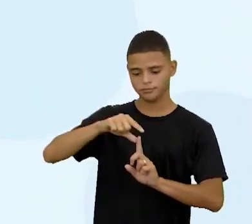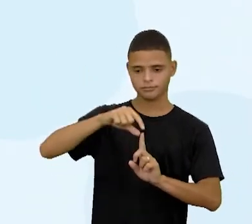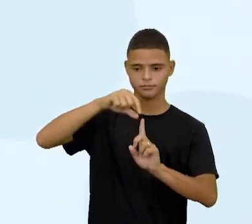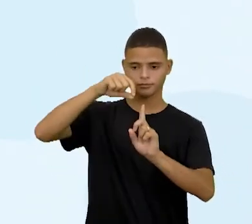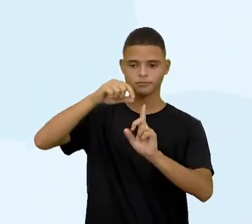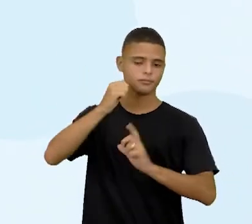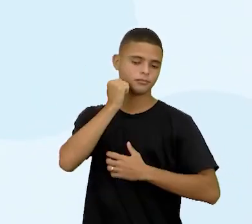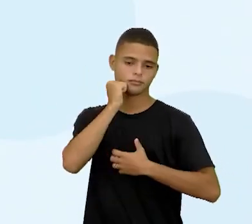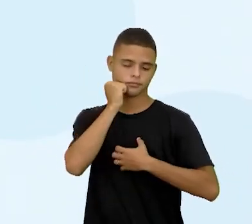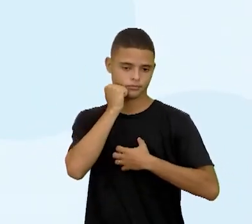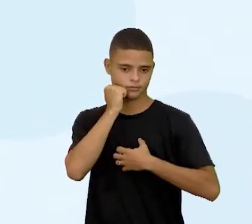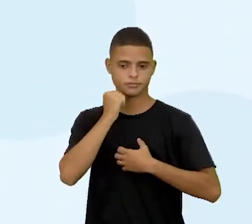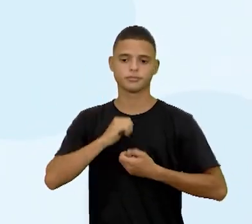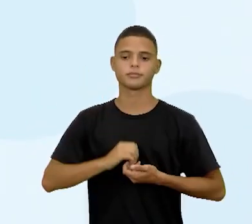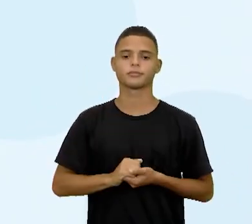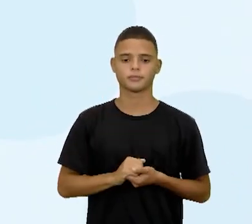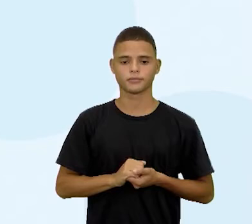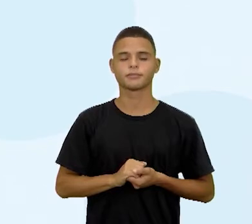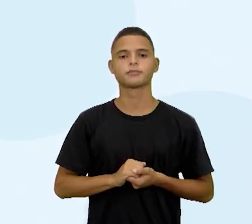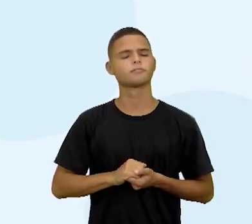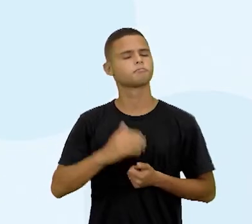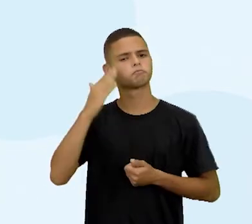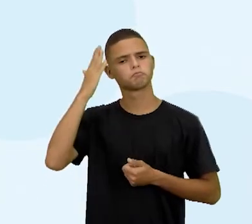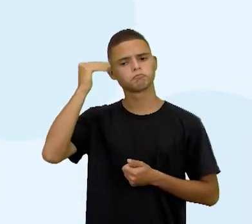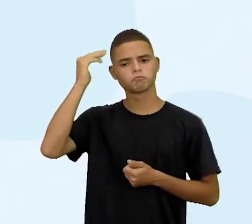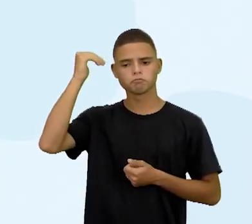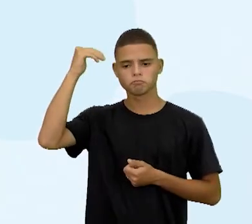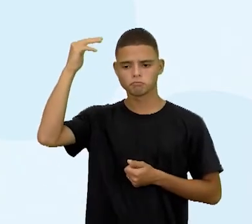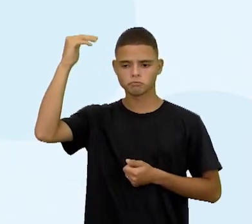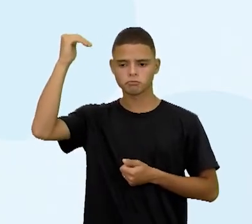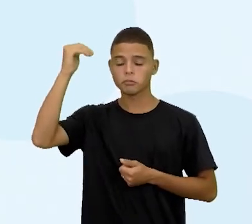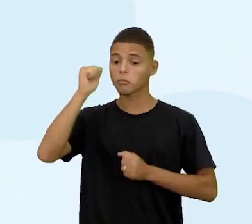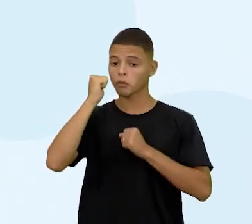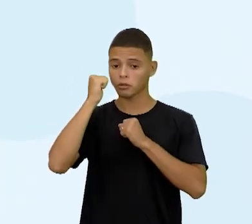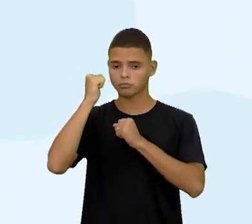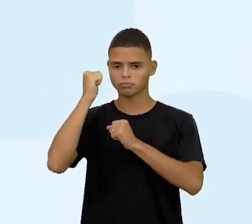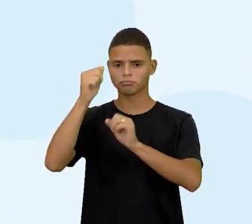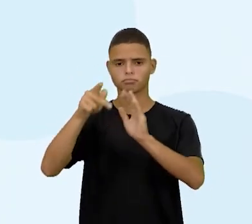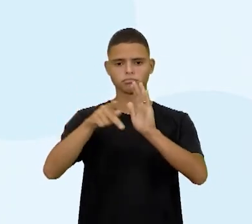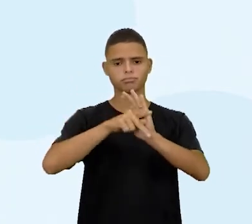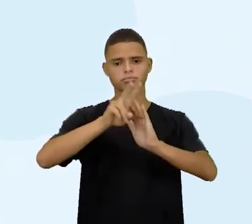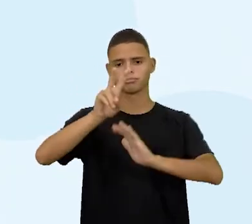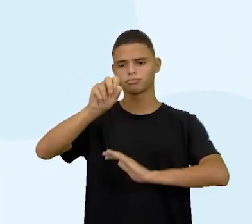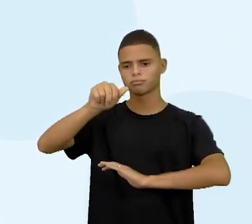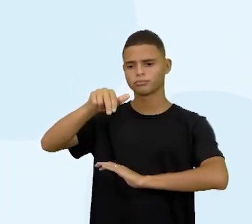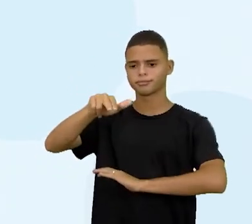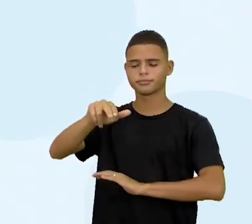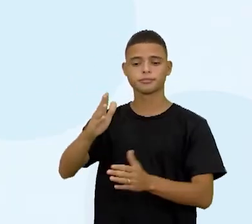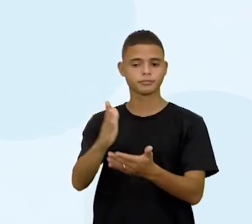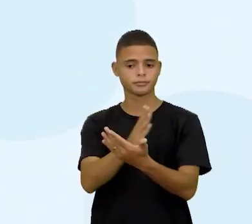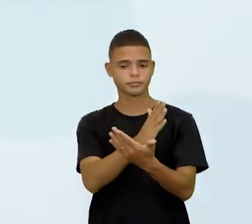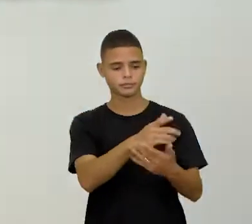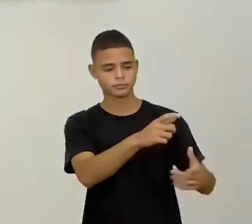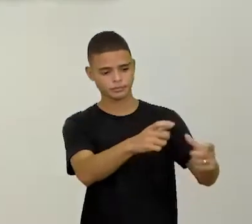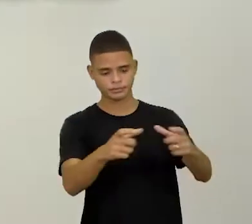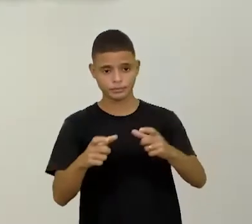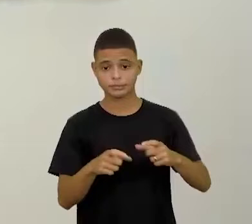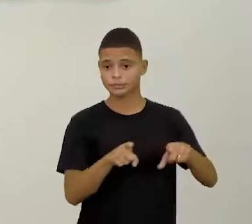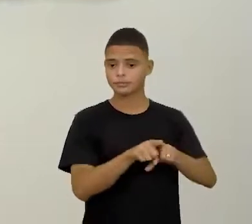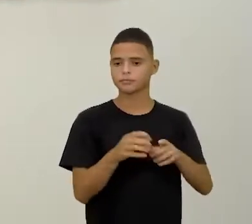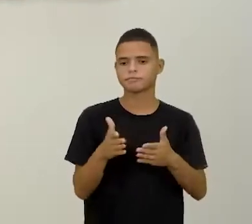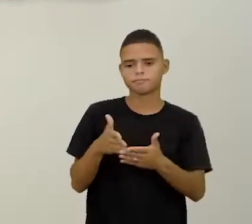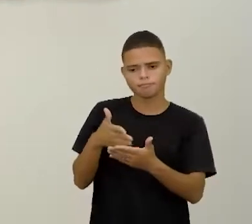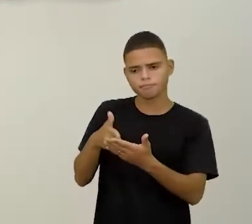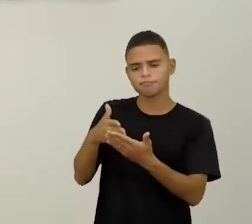cientista Van der Waals, elas ficaram conhecidas como forças de Van der Waals. Então, tem alguns lugares, alguns livros,